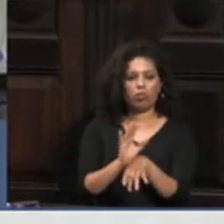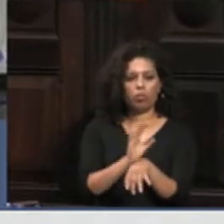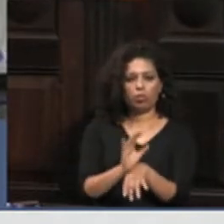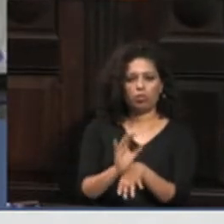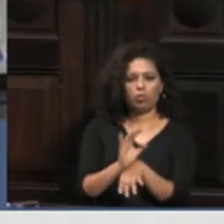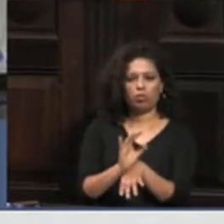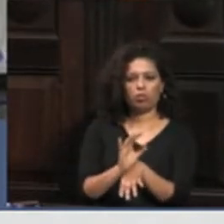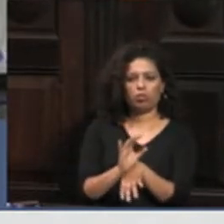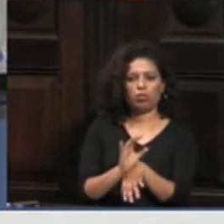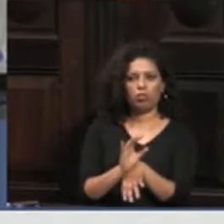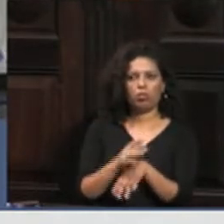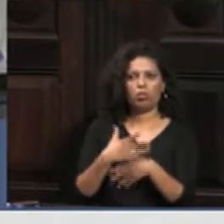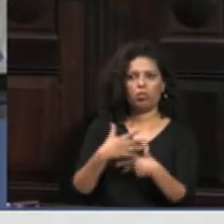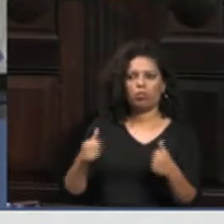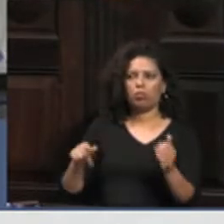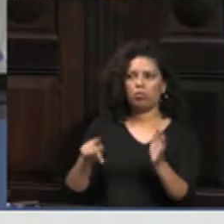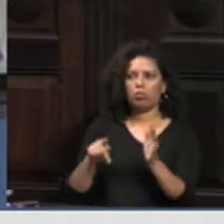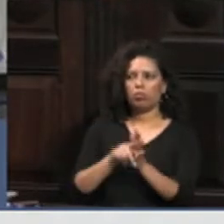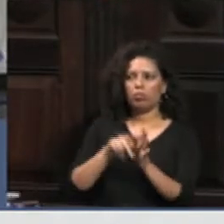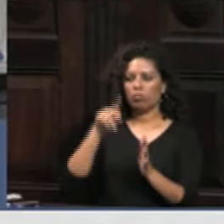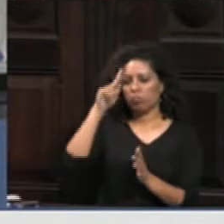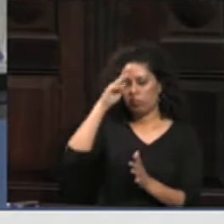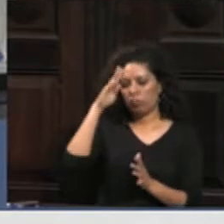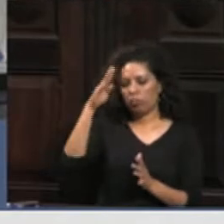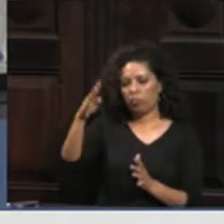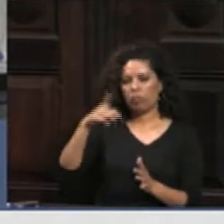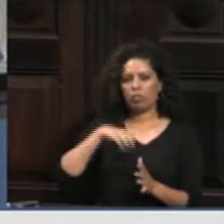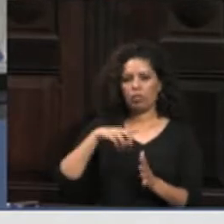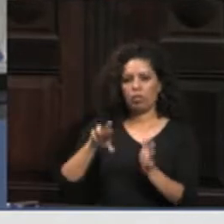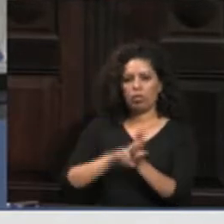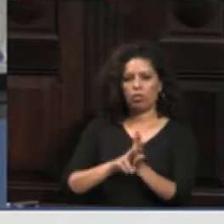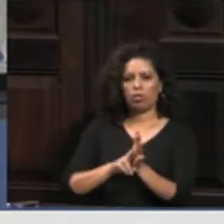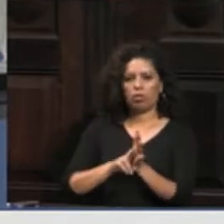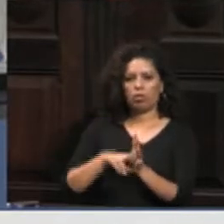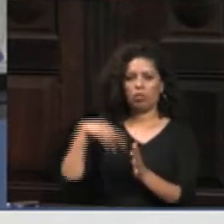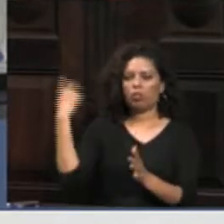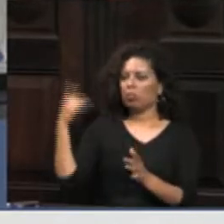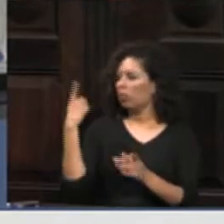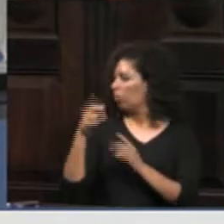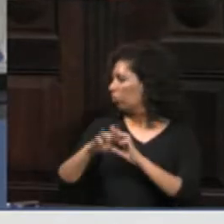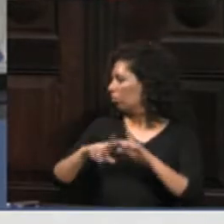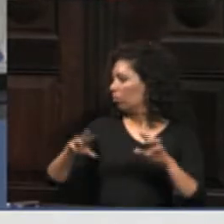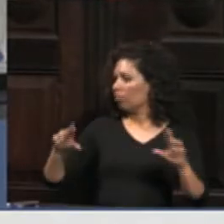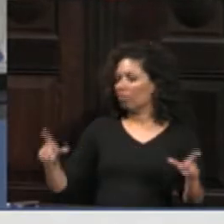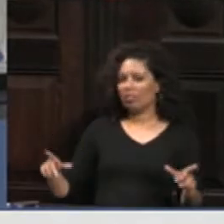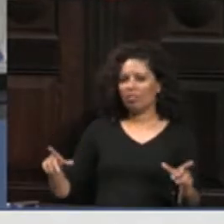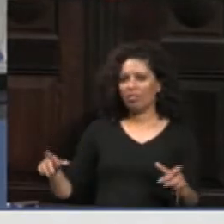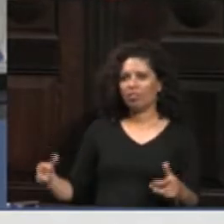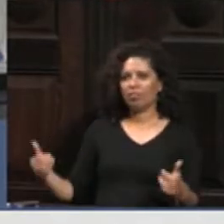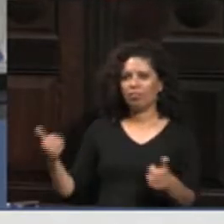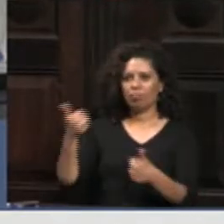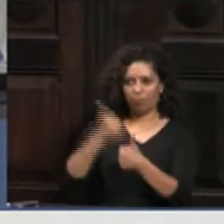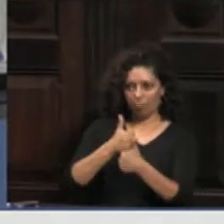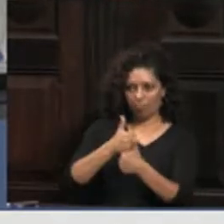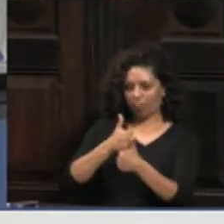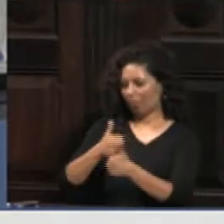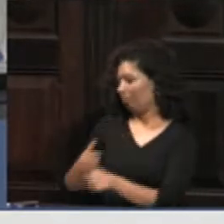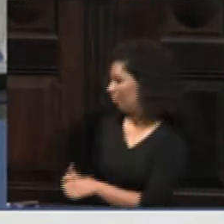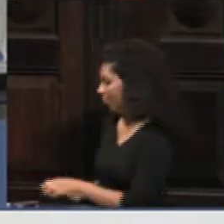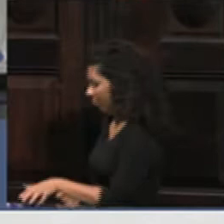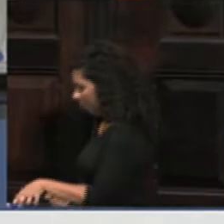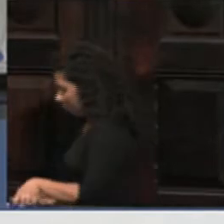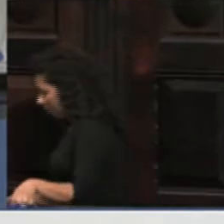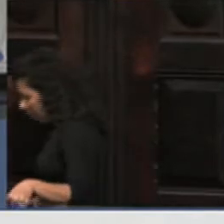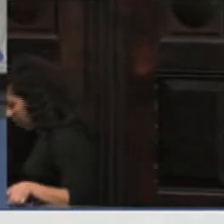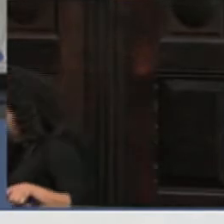assuntos municipais e desenvolvimento regional favorável. Relatores, deputado Anderson Nogueira, Eliomar Coelho, Anderson Nogueira. Em votação, os senhores